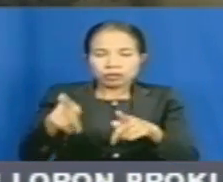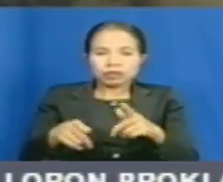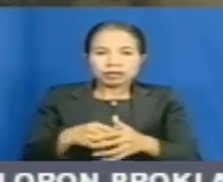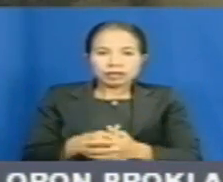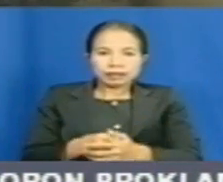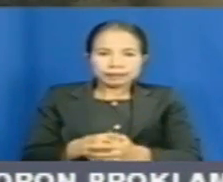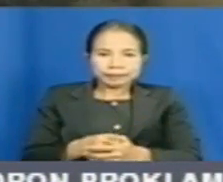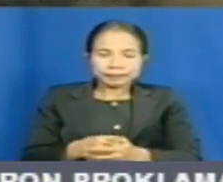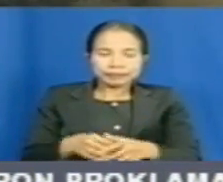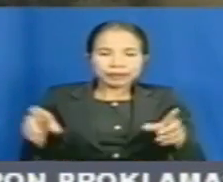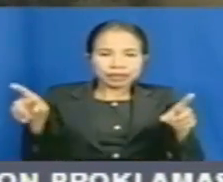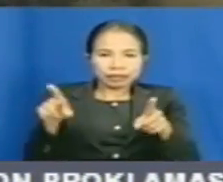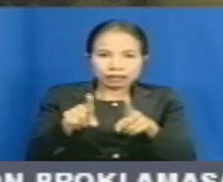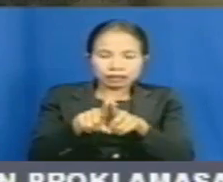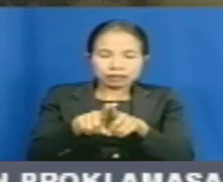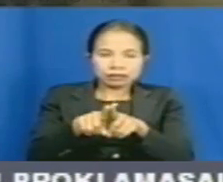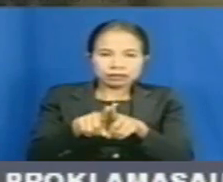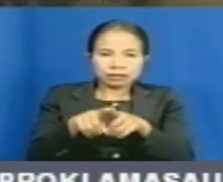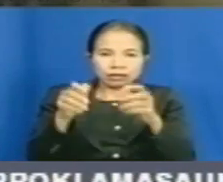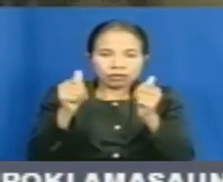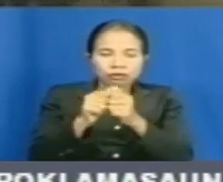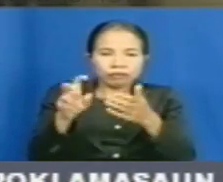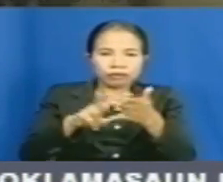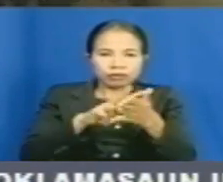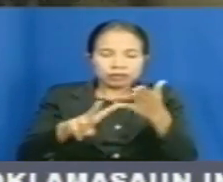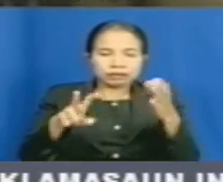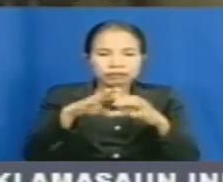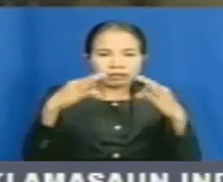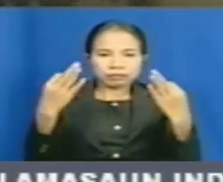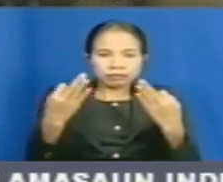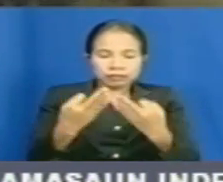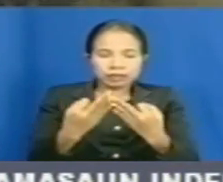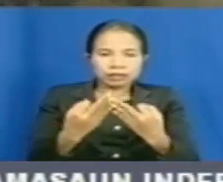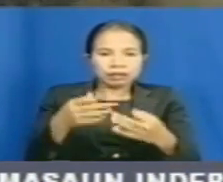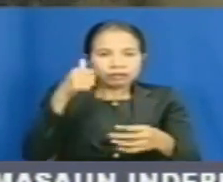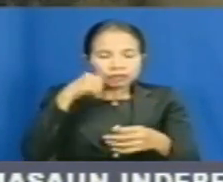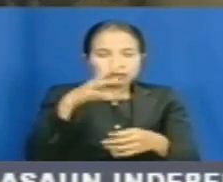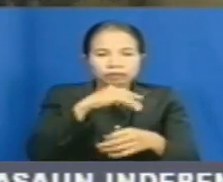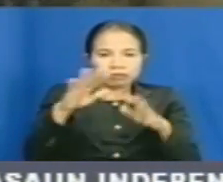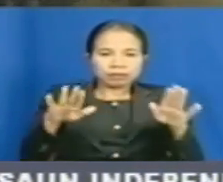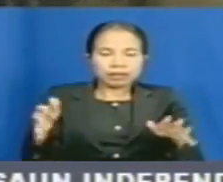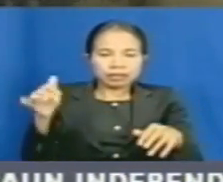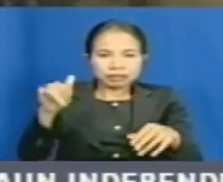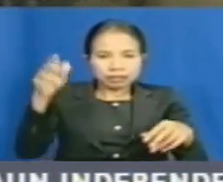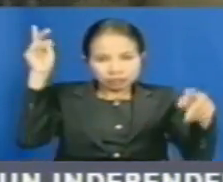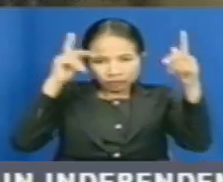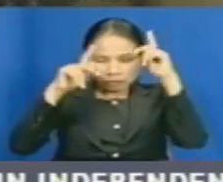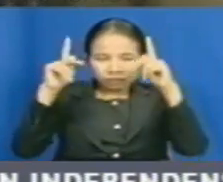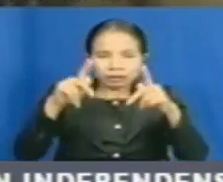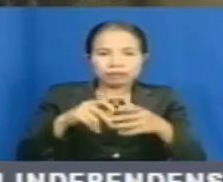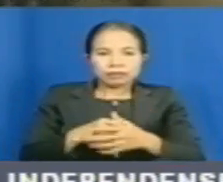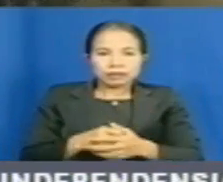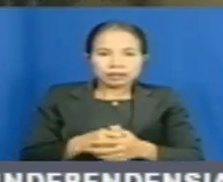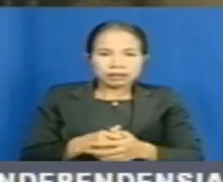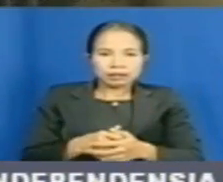maca liga ao violência doméstica, ele tem problema para afeto ou lavar aqui, nem problema ainda que crimine.